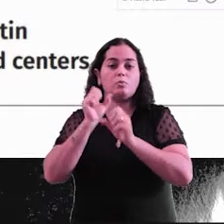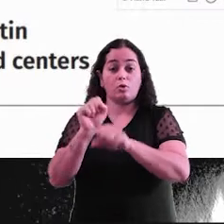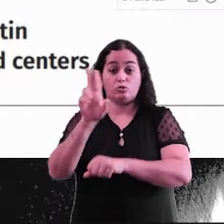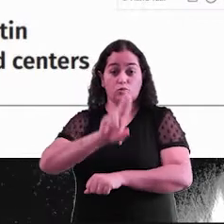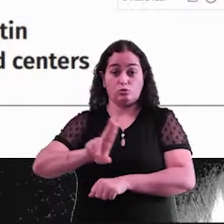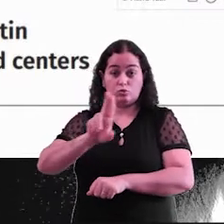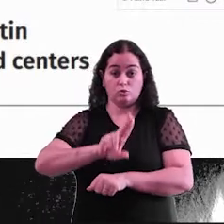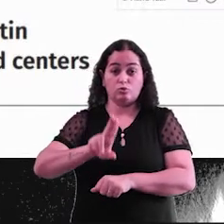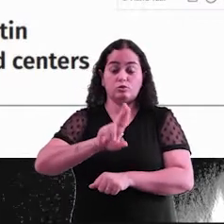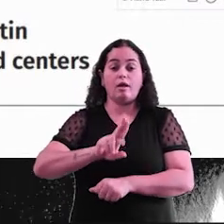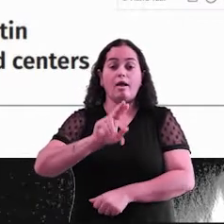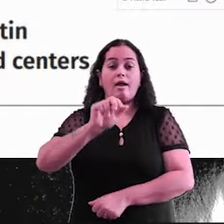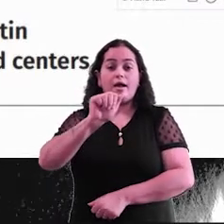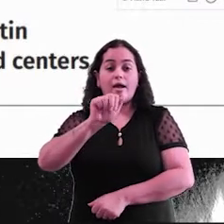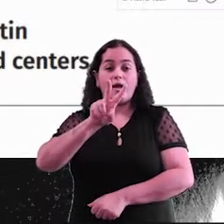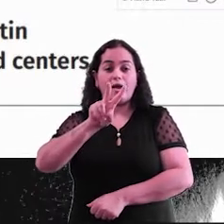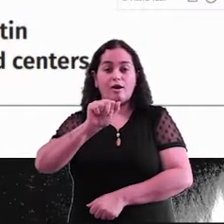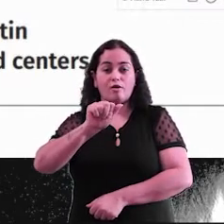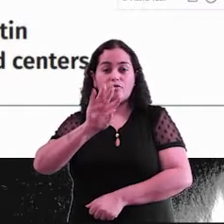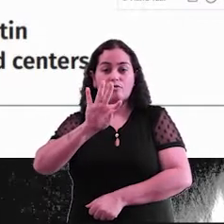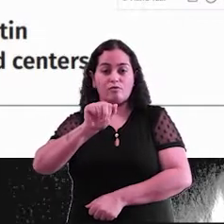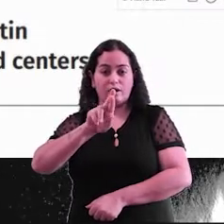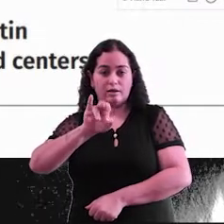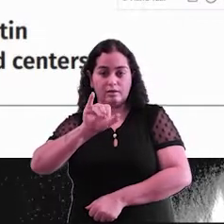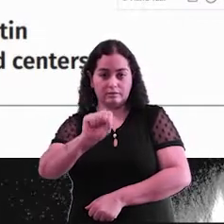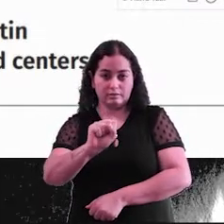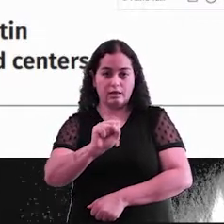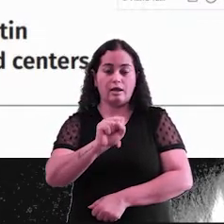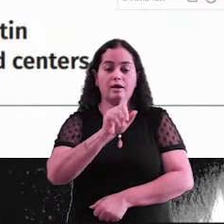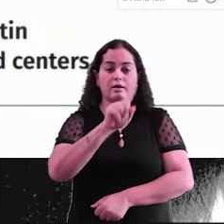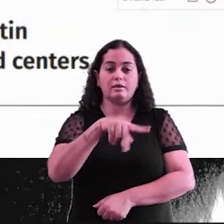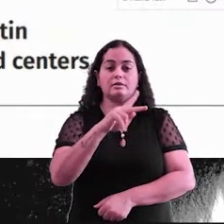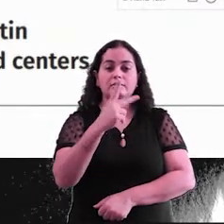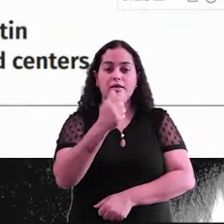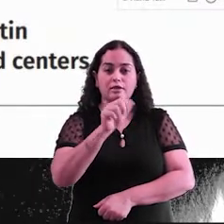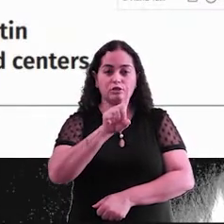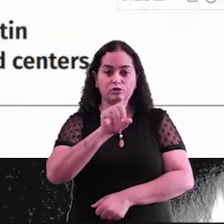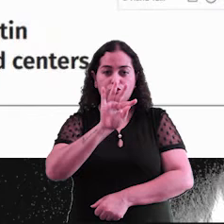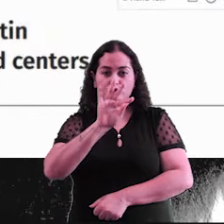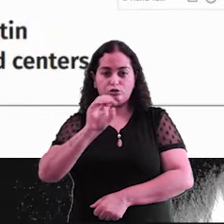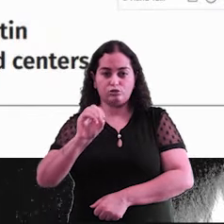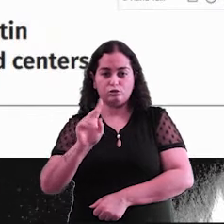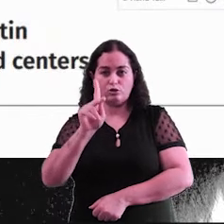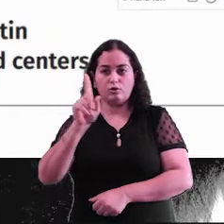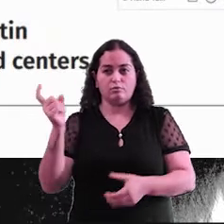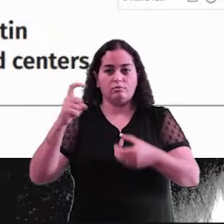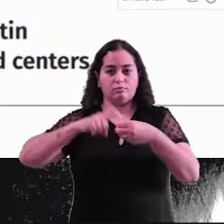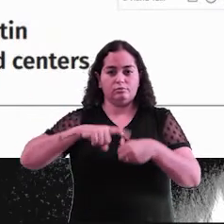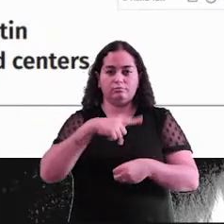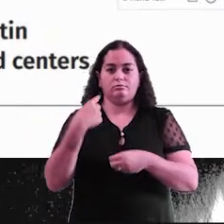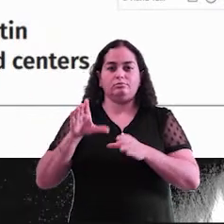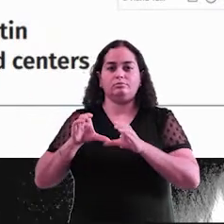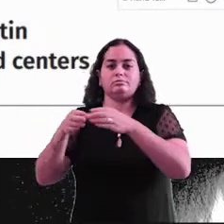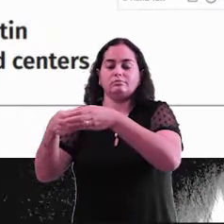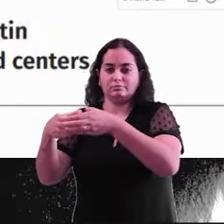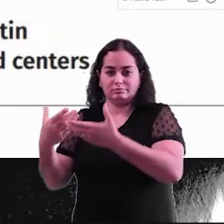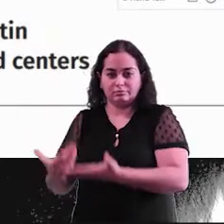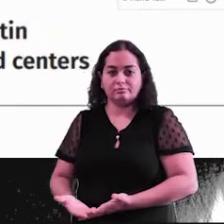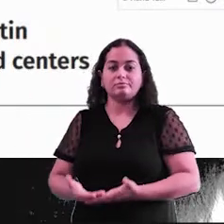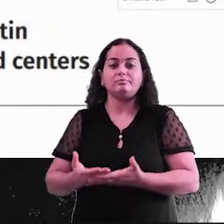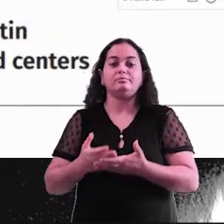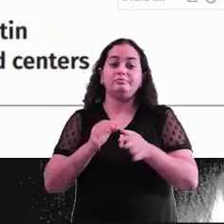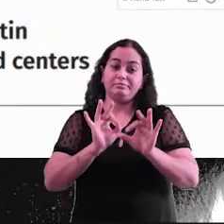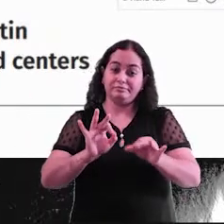parceiro do nosso grupo, e gentilmente nos disponibiliza a sua ferramenta gratuitamente para acessibilizar o